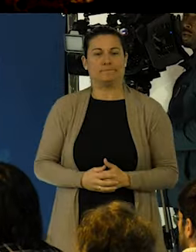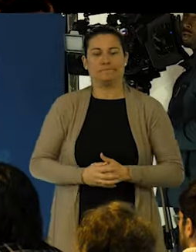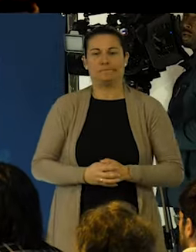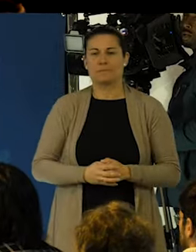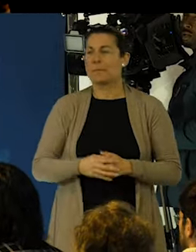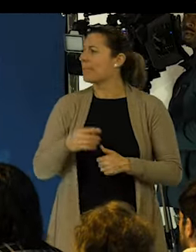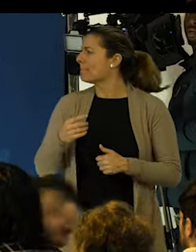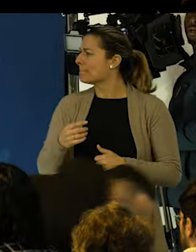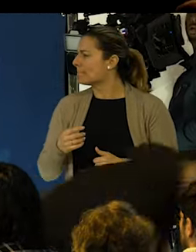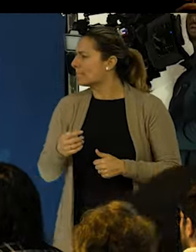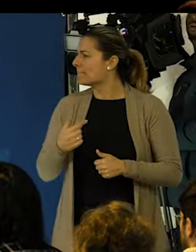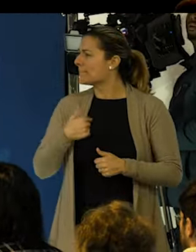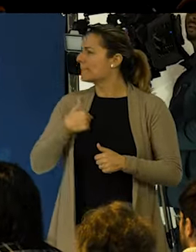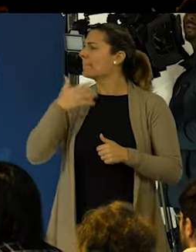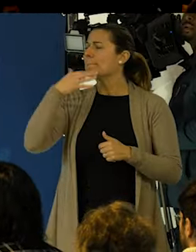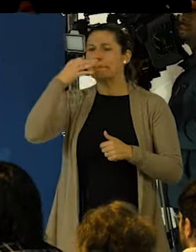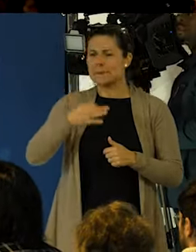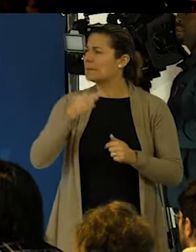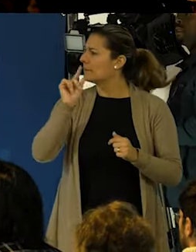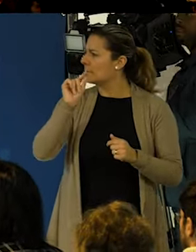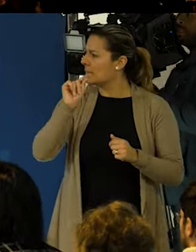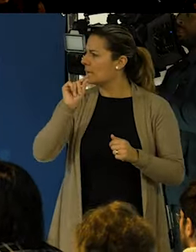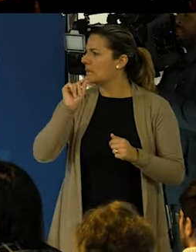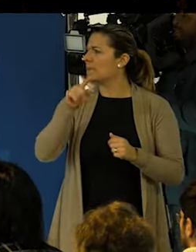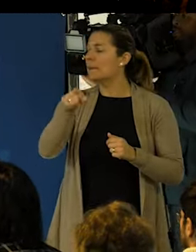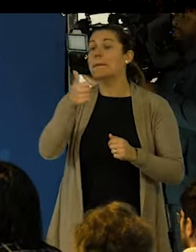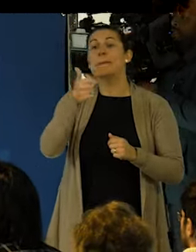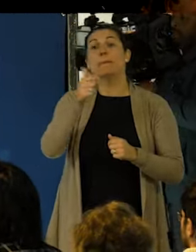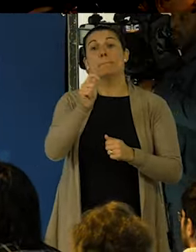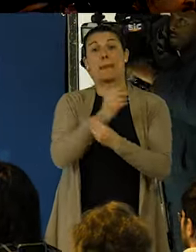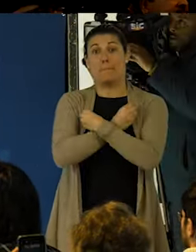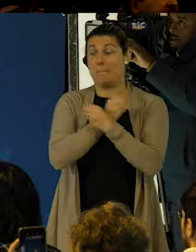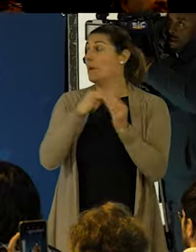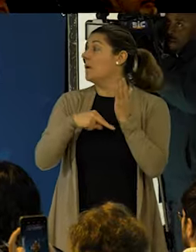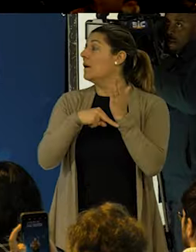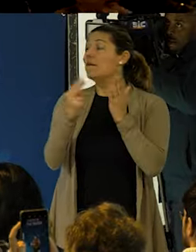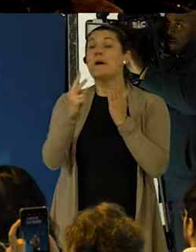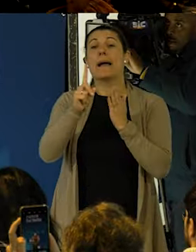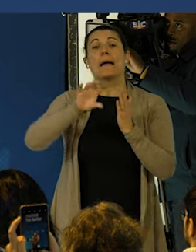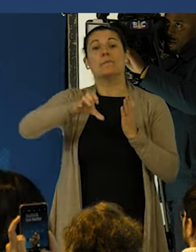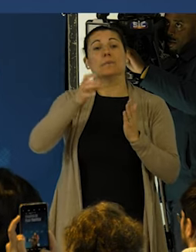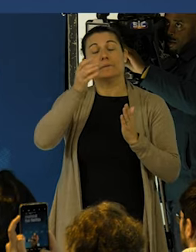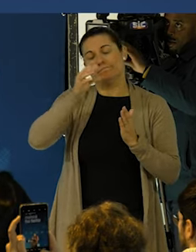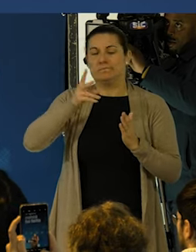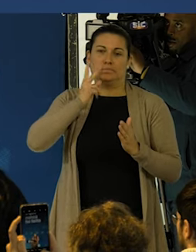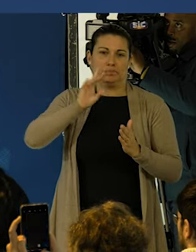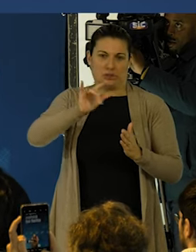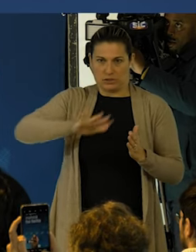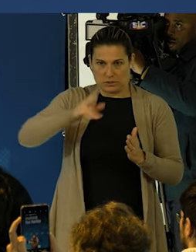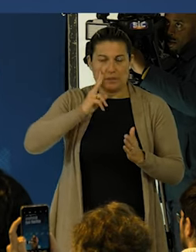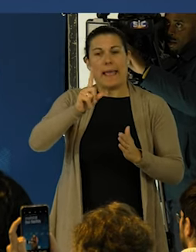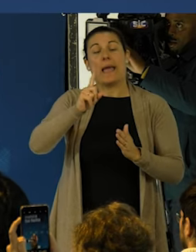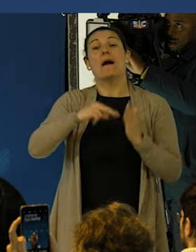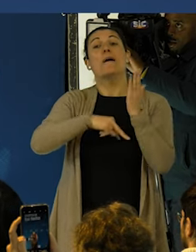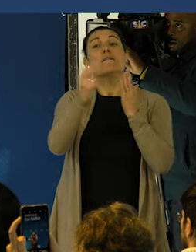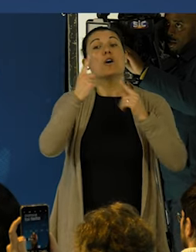E queremos que sejam também a voz do Bloco pelo distrito de Santarém, a voz da